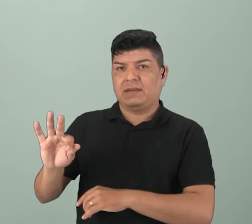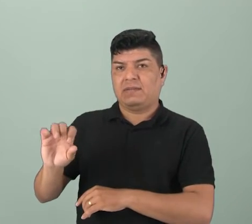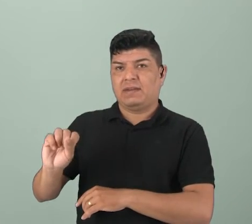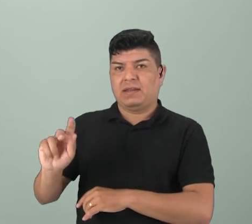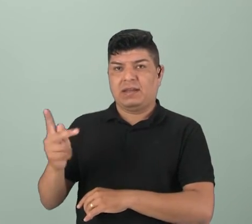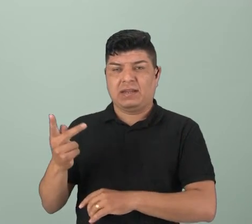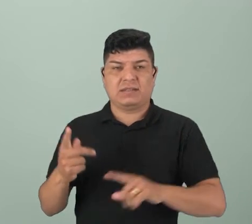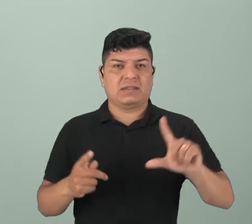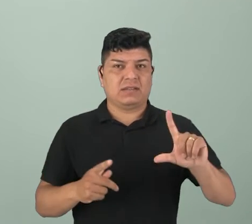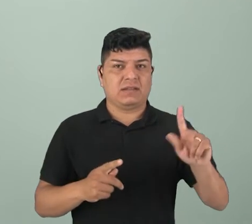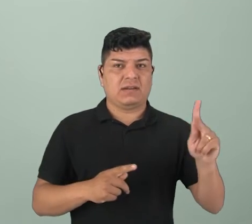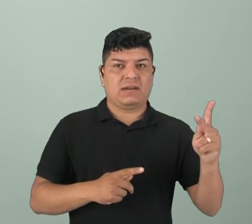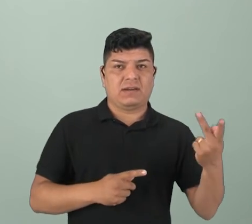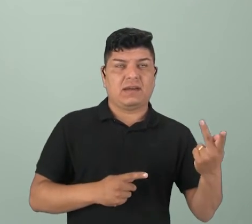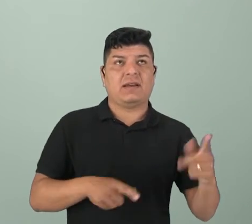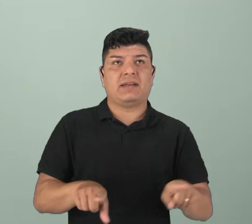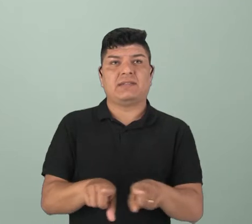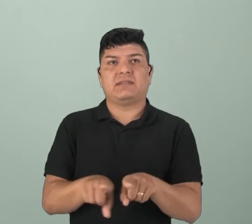do LH,